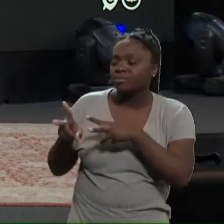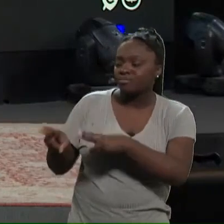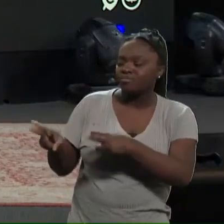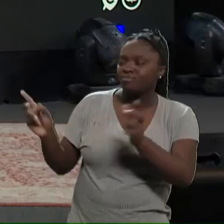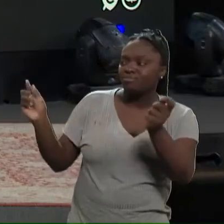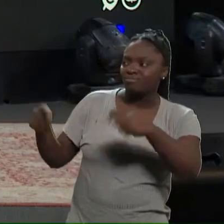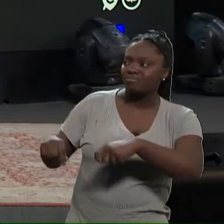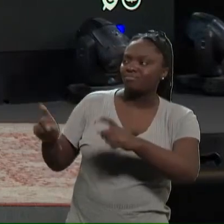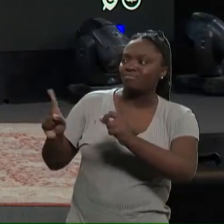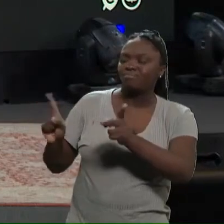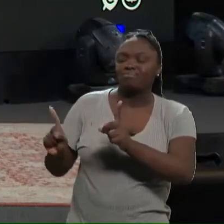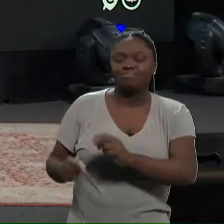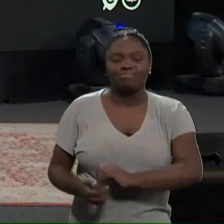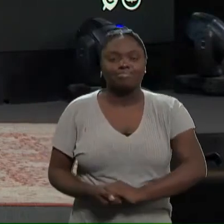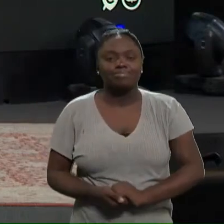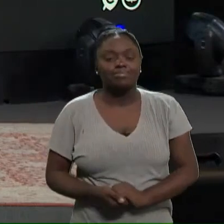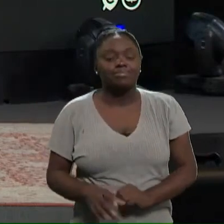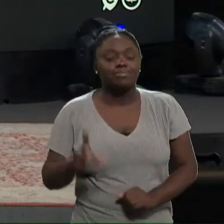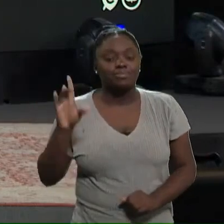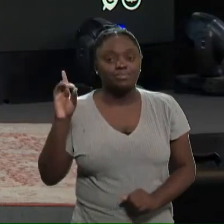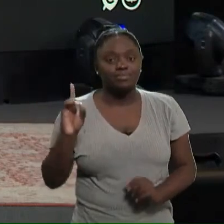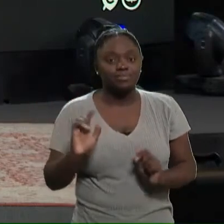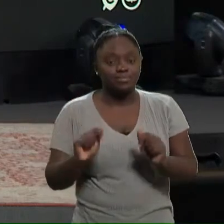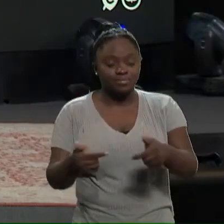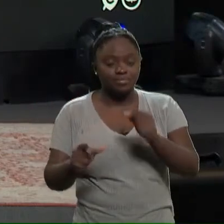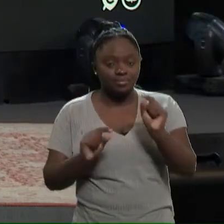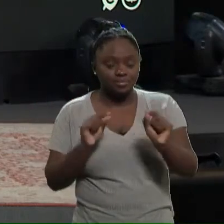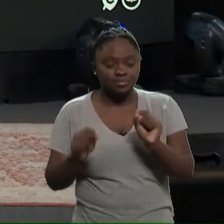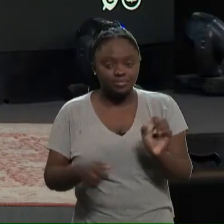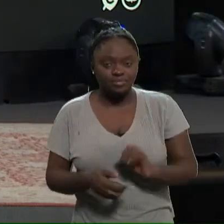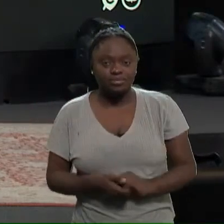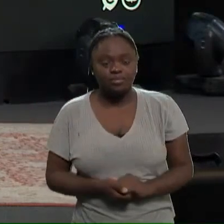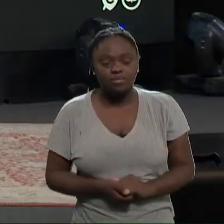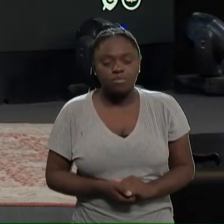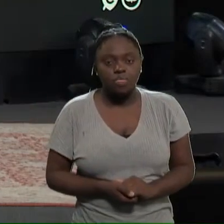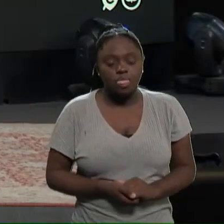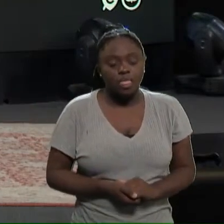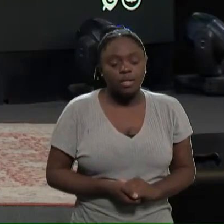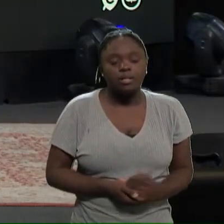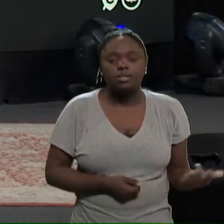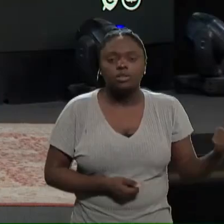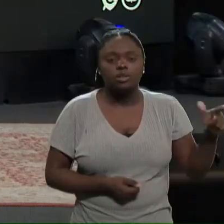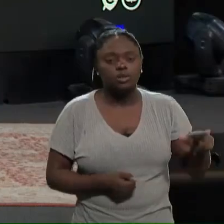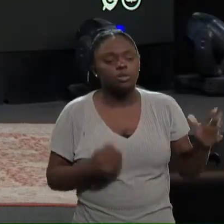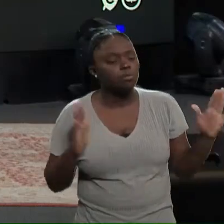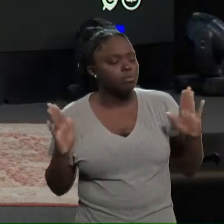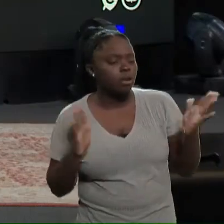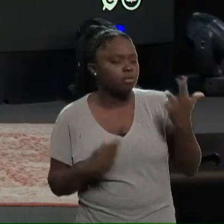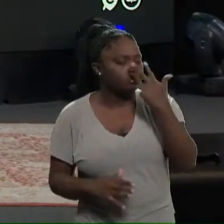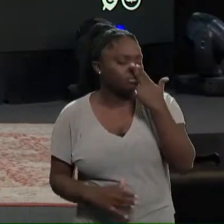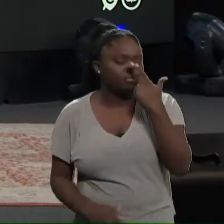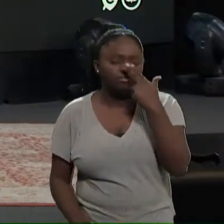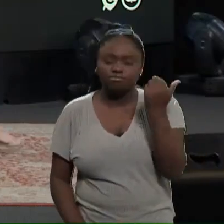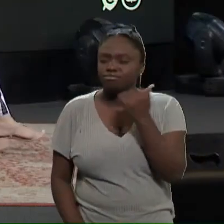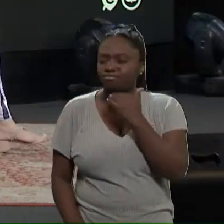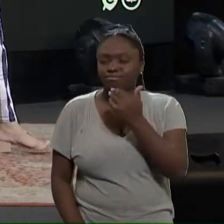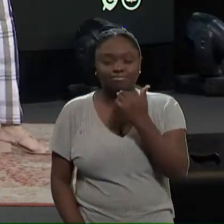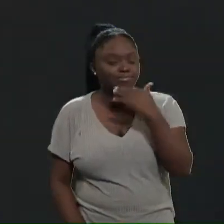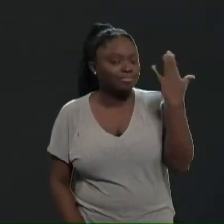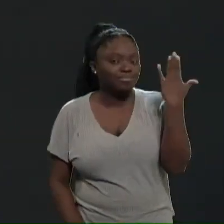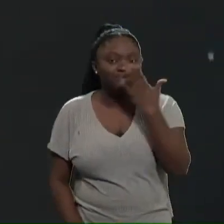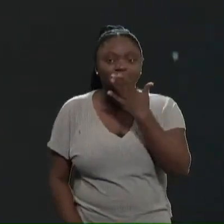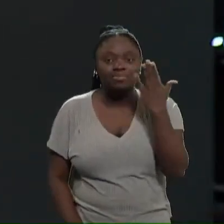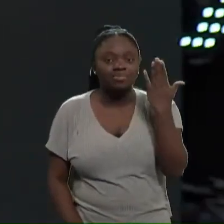dar certo. Sabe o que, que Deus está fazendo? Lá em outro cenário, em outro tempo, quando parece que ninguém está enxergando, Ele